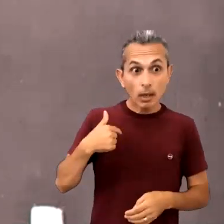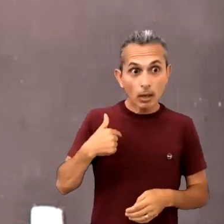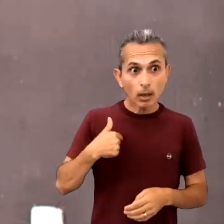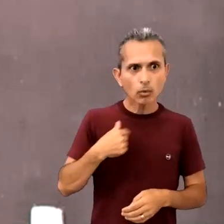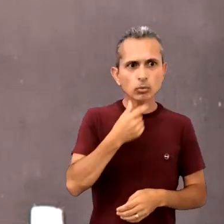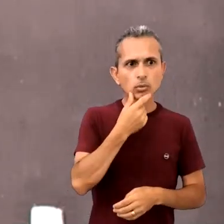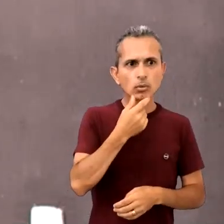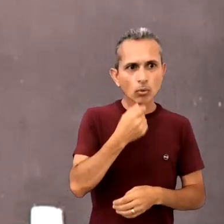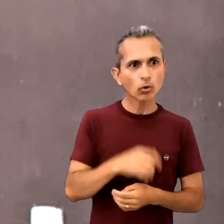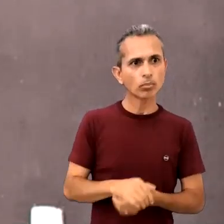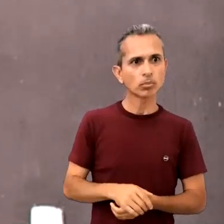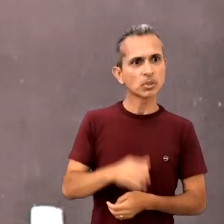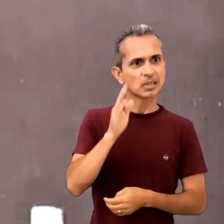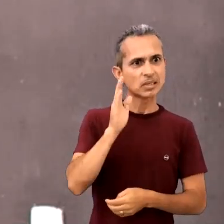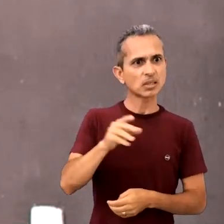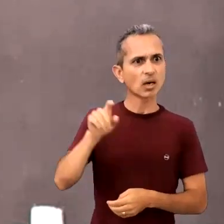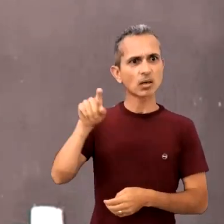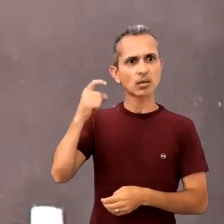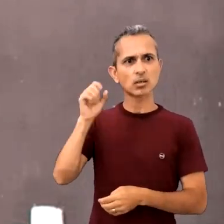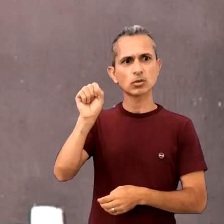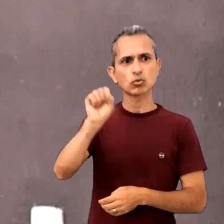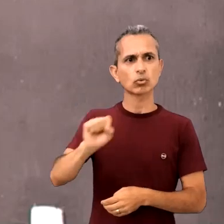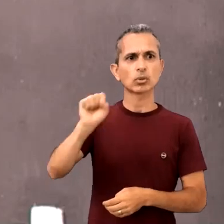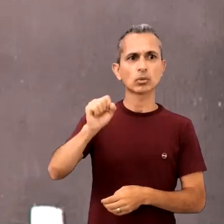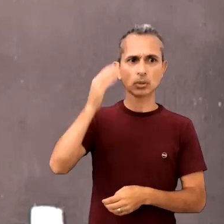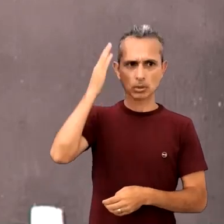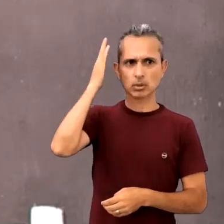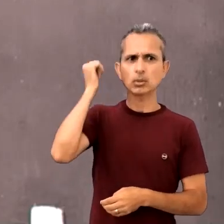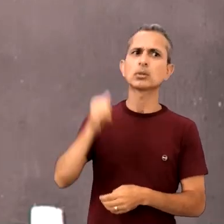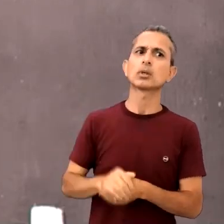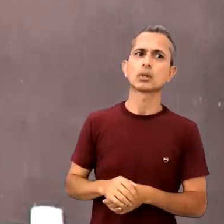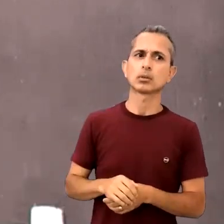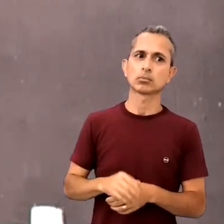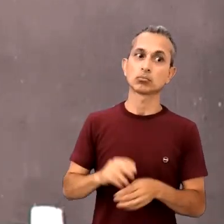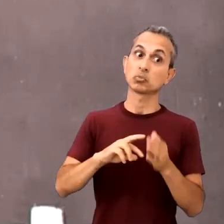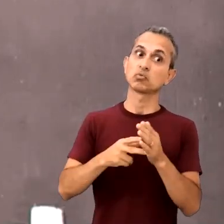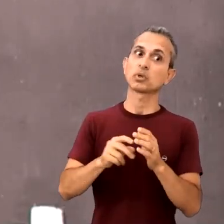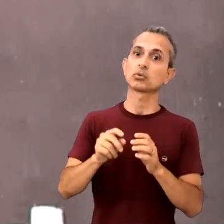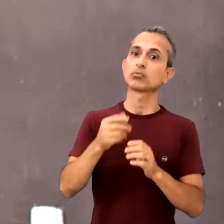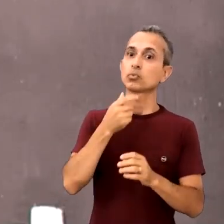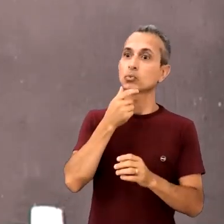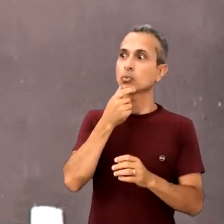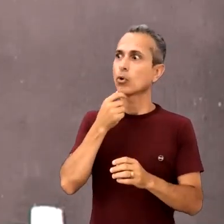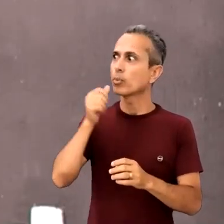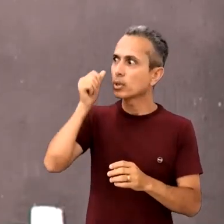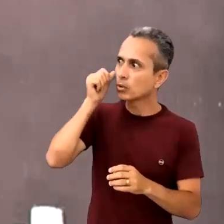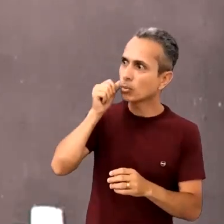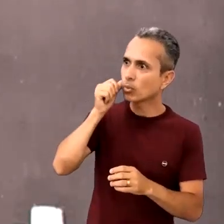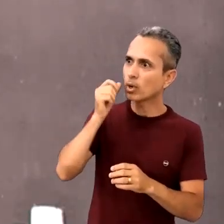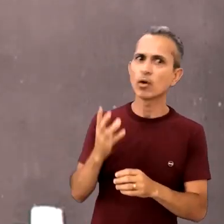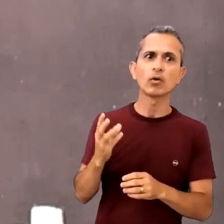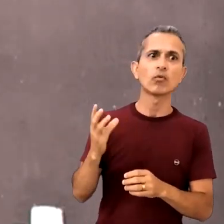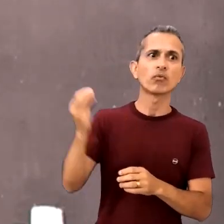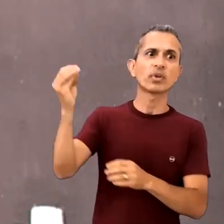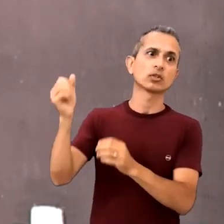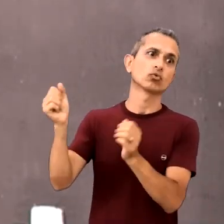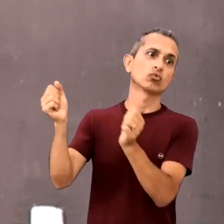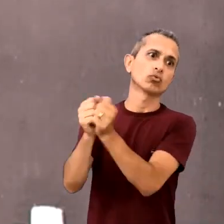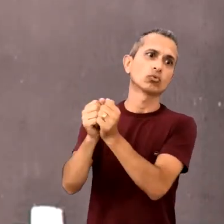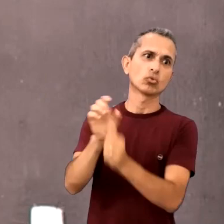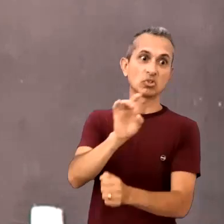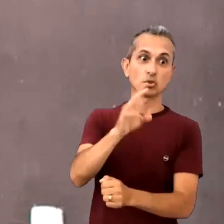fui solteiro. E eu sei o que é um homem ou uma mulher viajando junto. Eu não tive essa oportunidade de viajar com